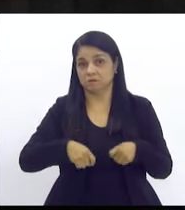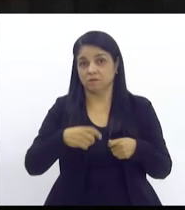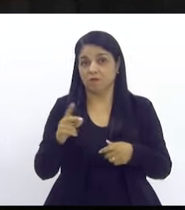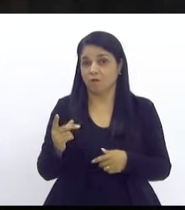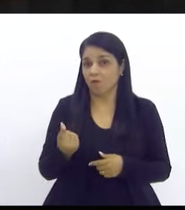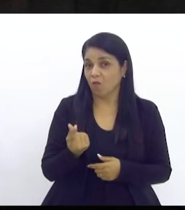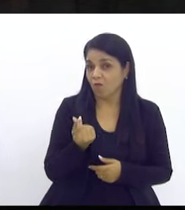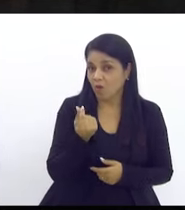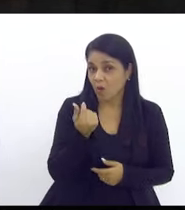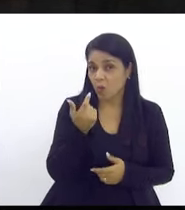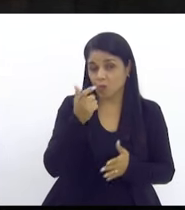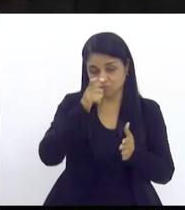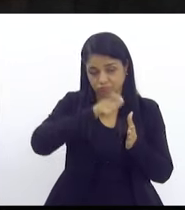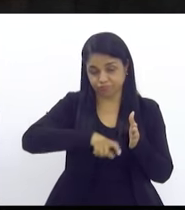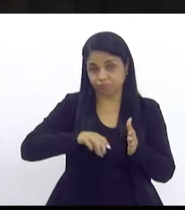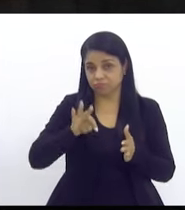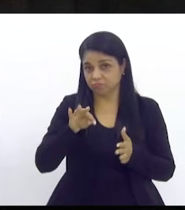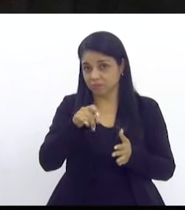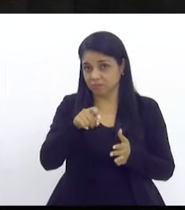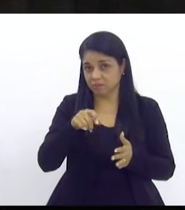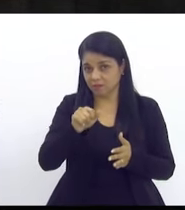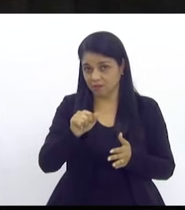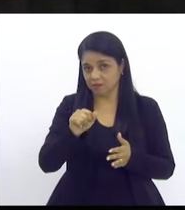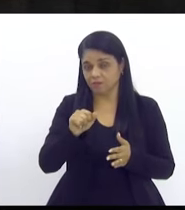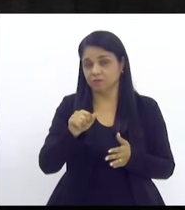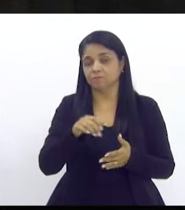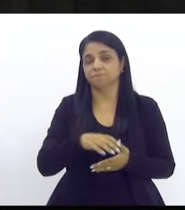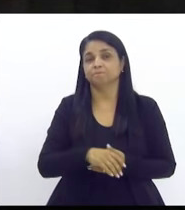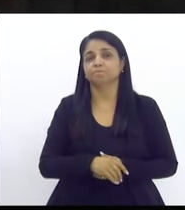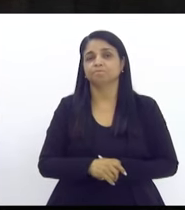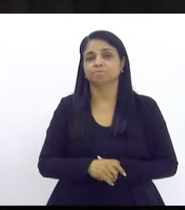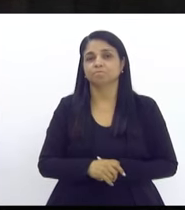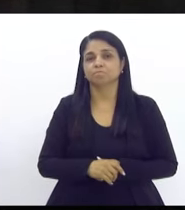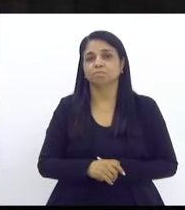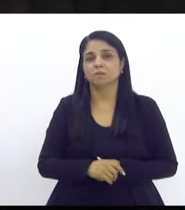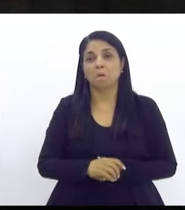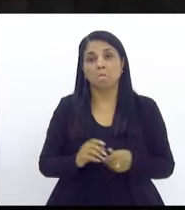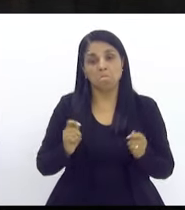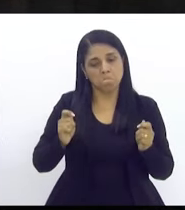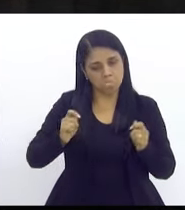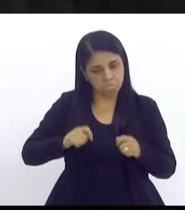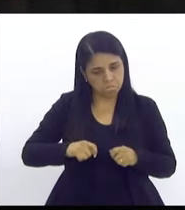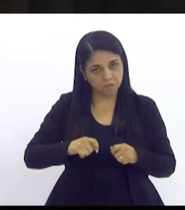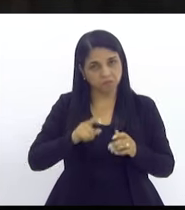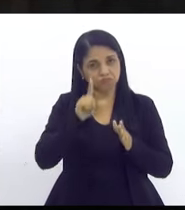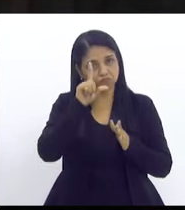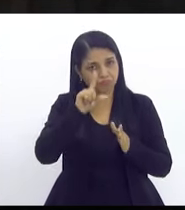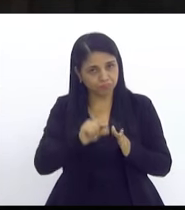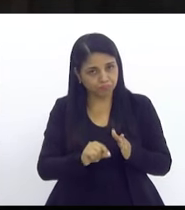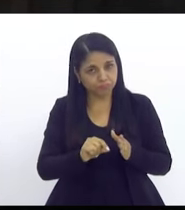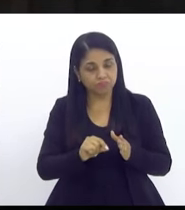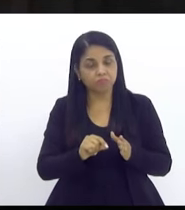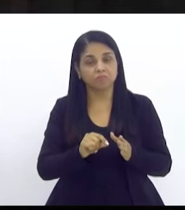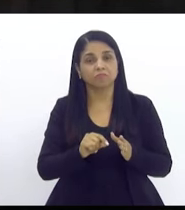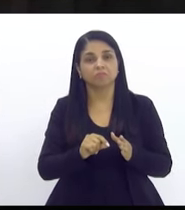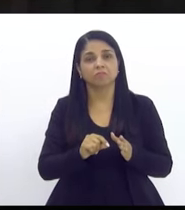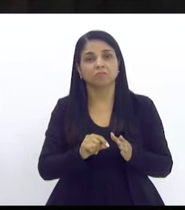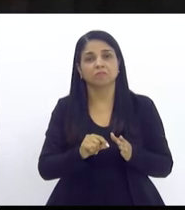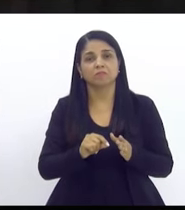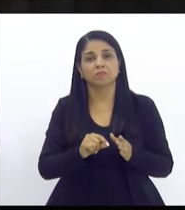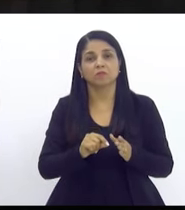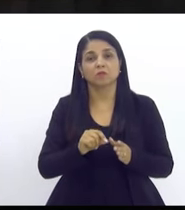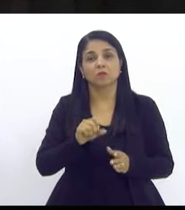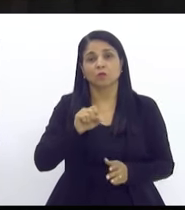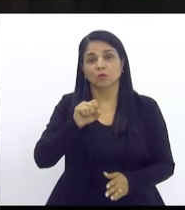da taxa, aí bota o nome todo, poderá ser reduzido em até